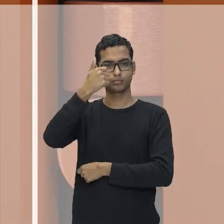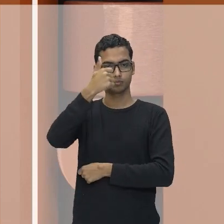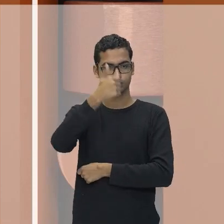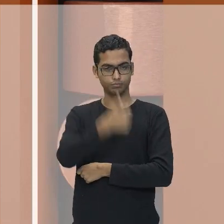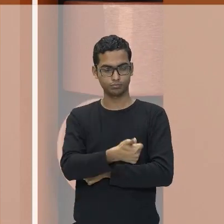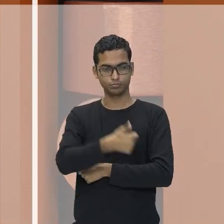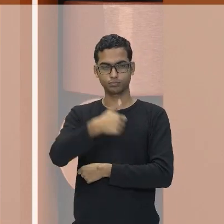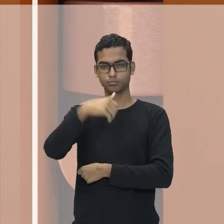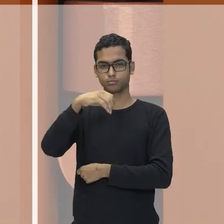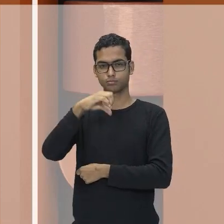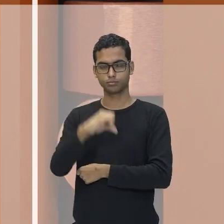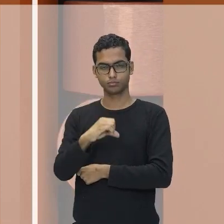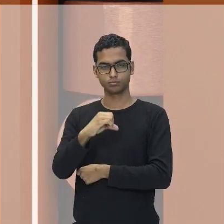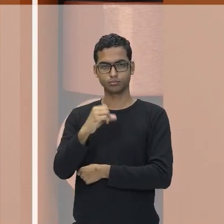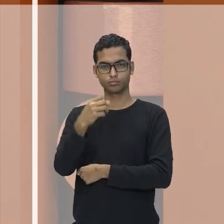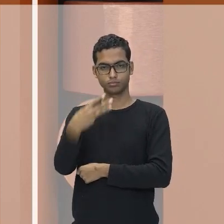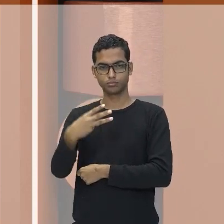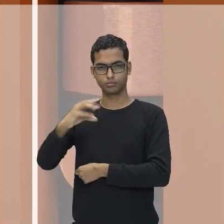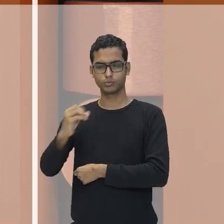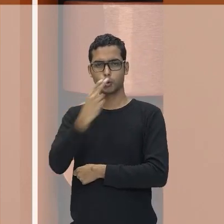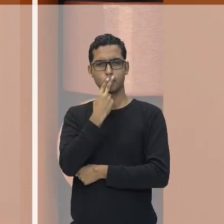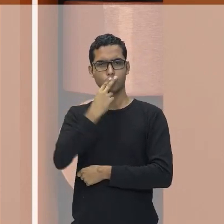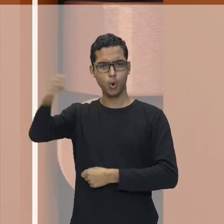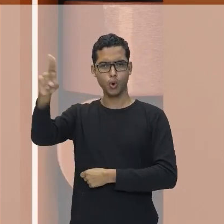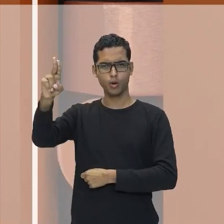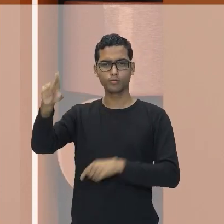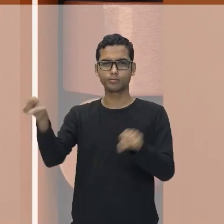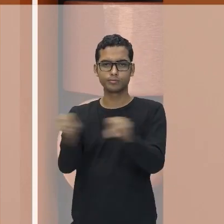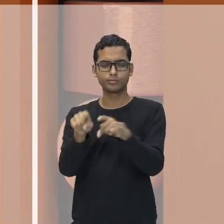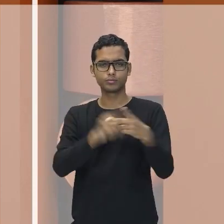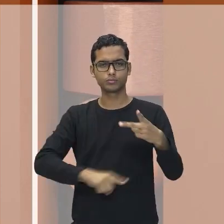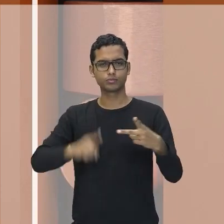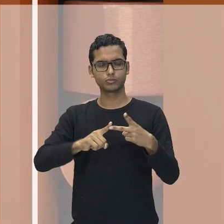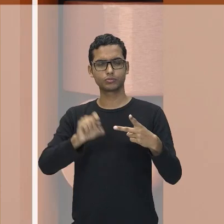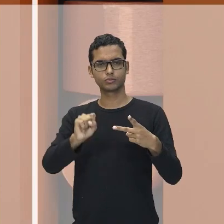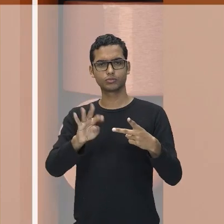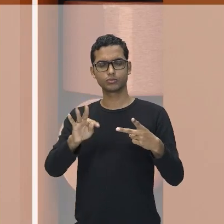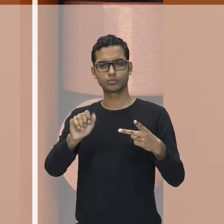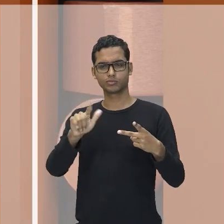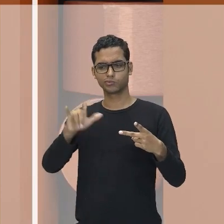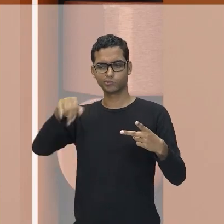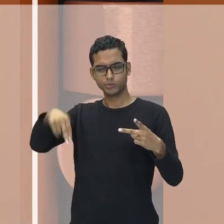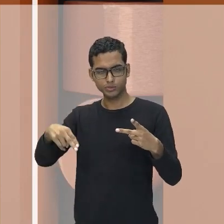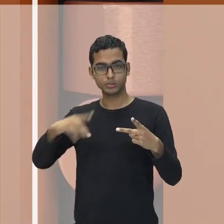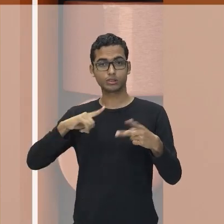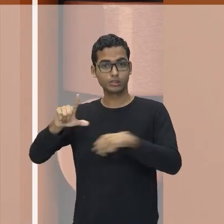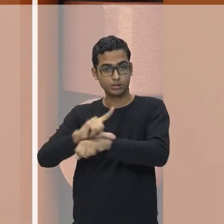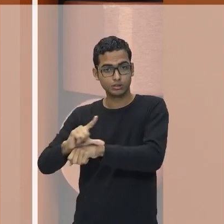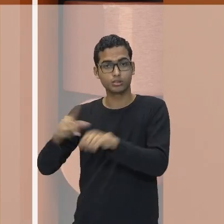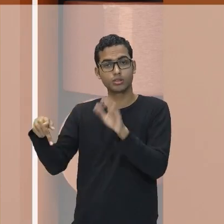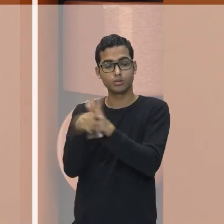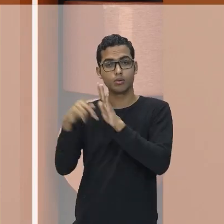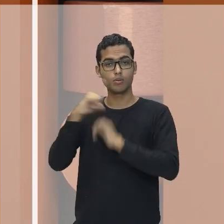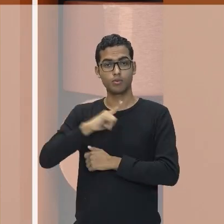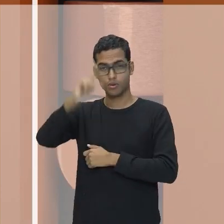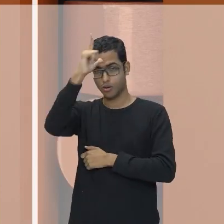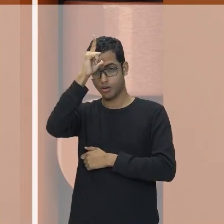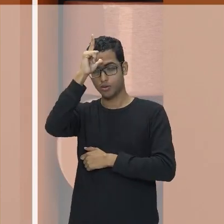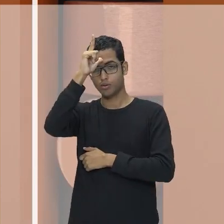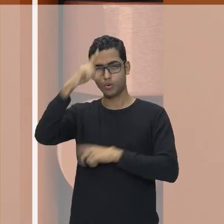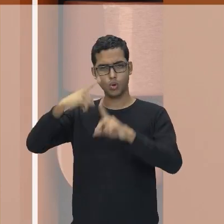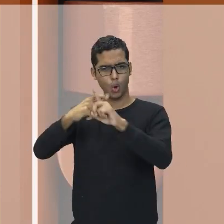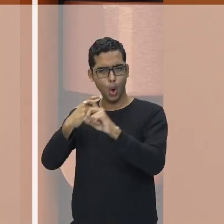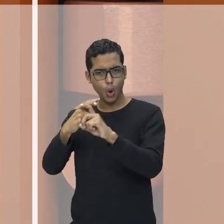1939, quando Hitler e Stalin, que eram líderes de Alemanha nazista e de União Soviética,